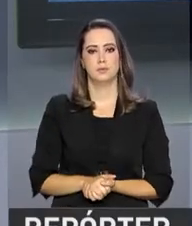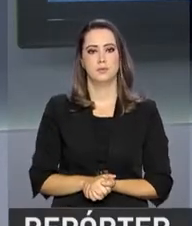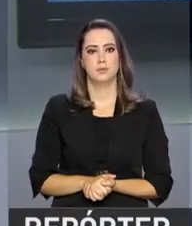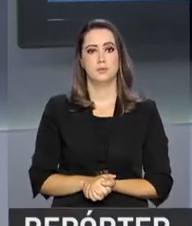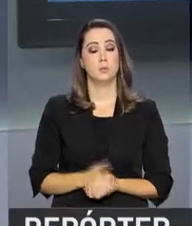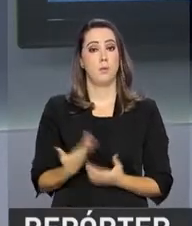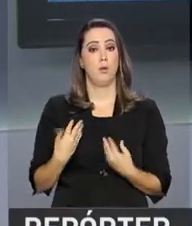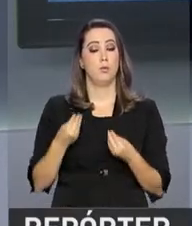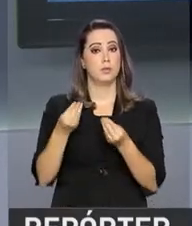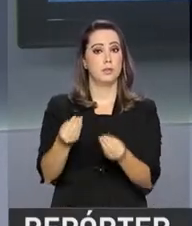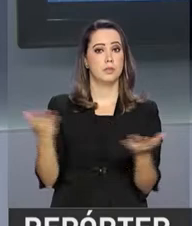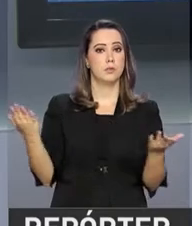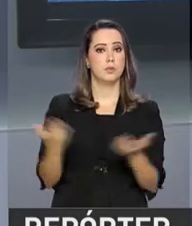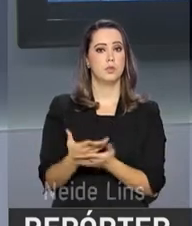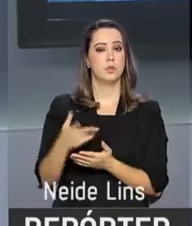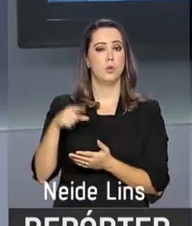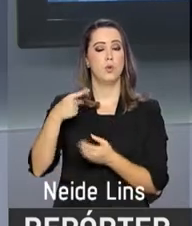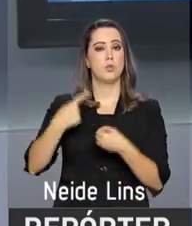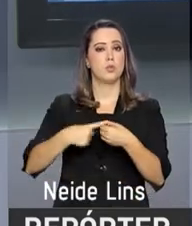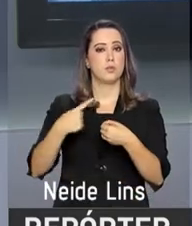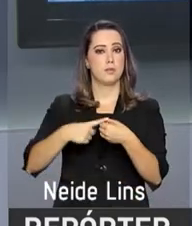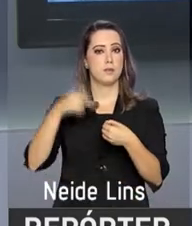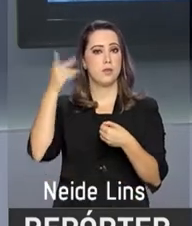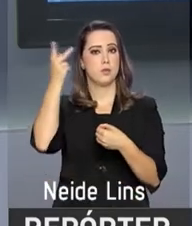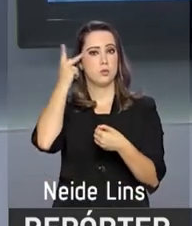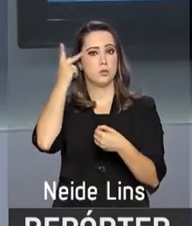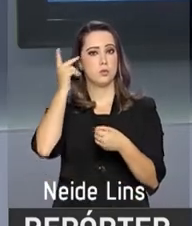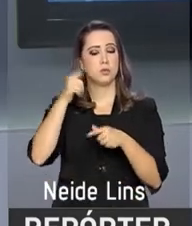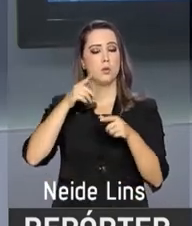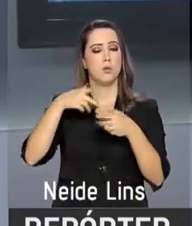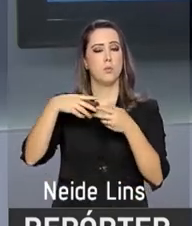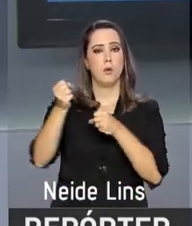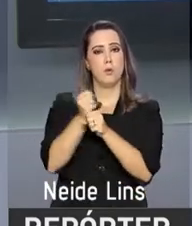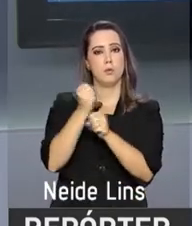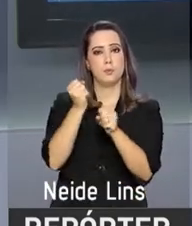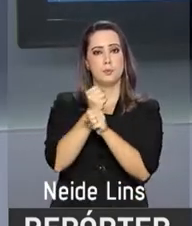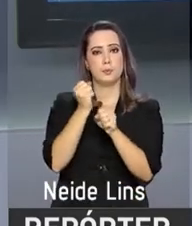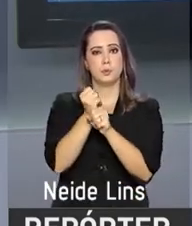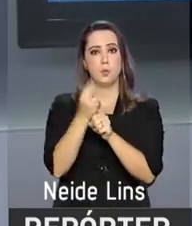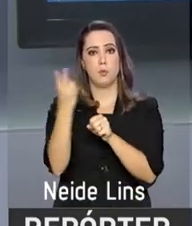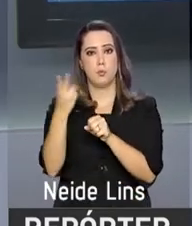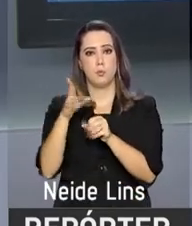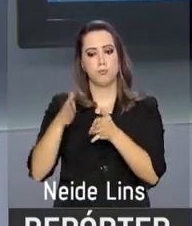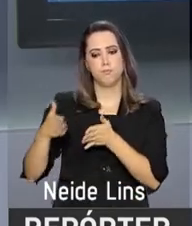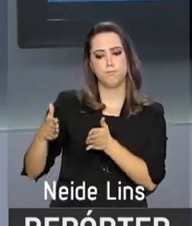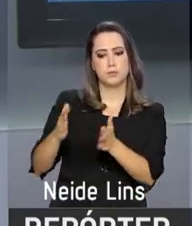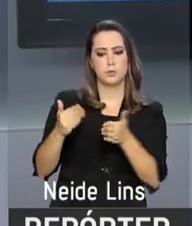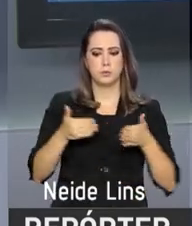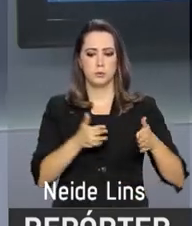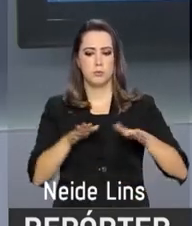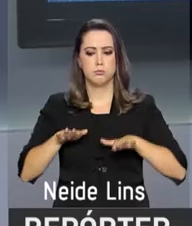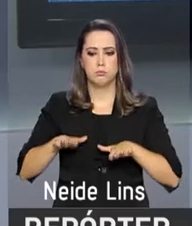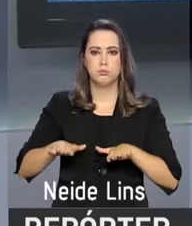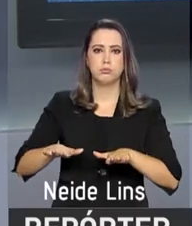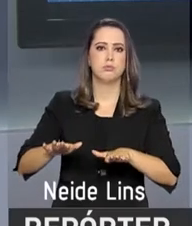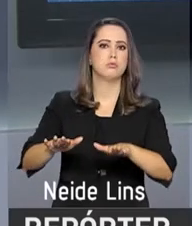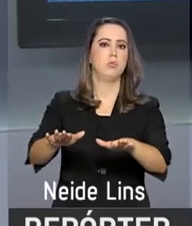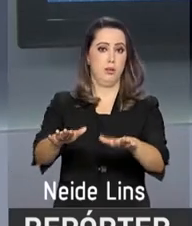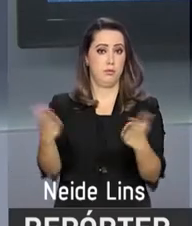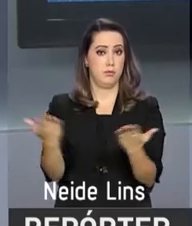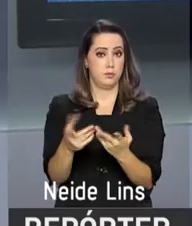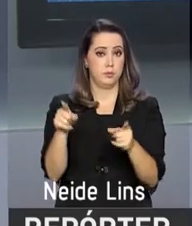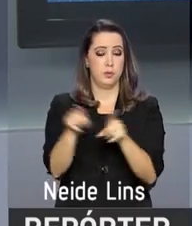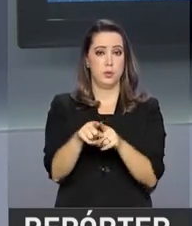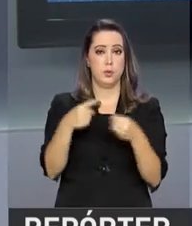foi entregue hoje em juquitiba são paulo a obra de duplicação do trecho serra do cafezal da rodovia régis bittencourt